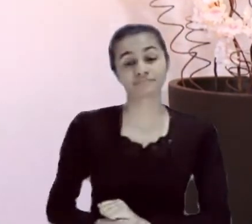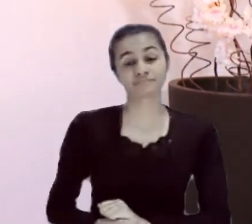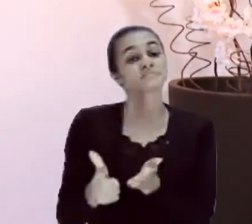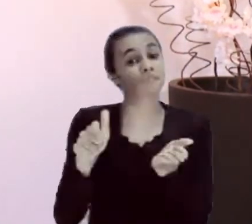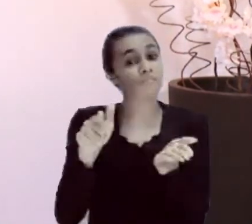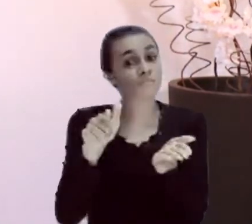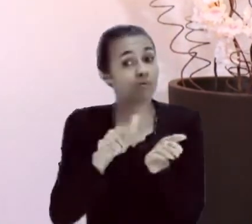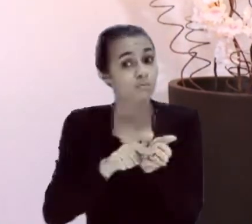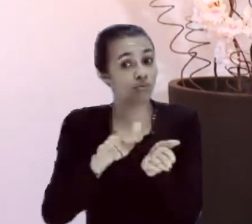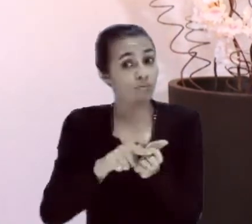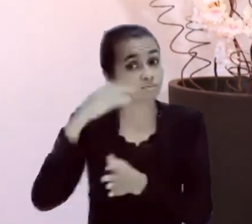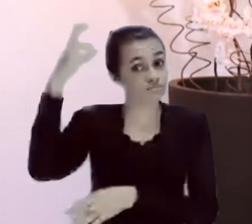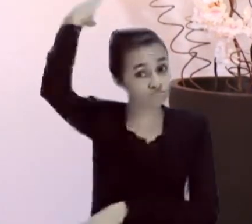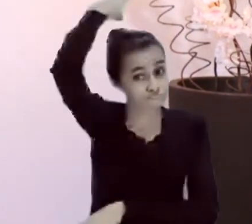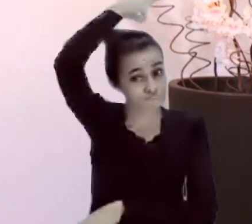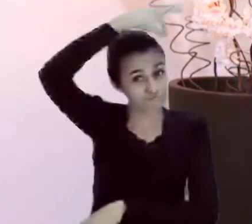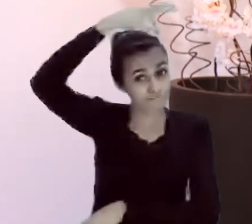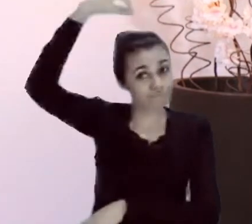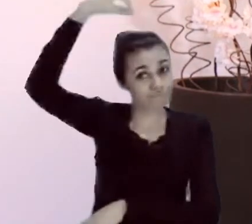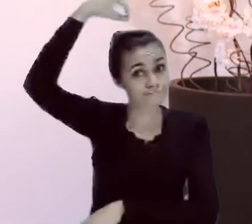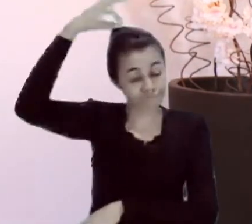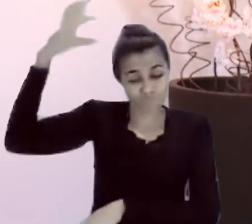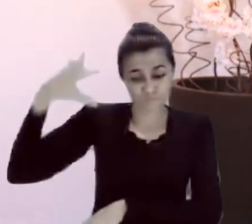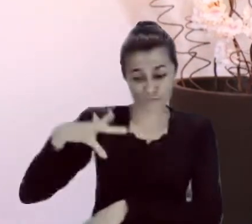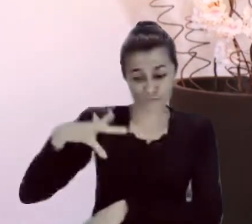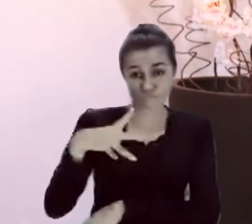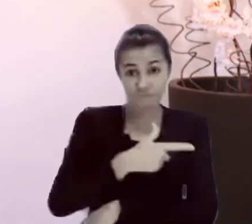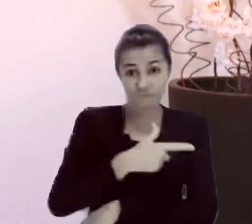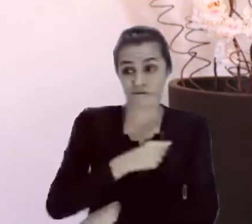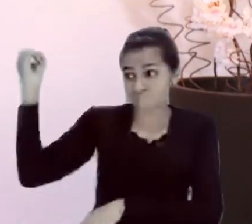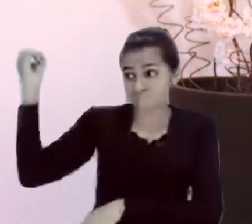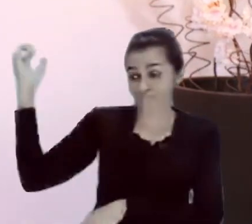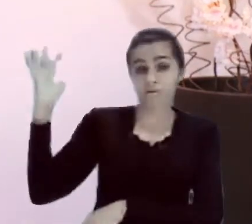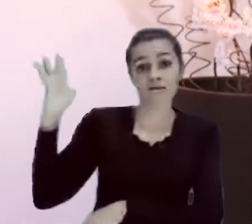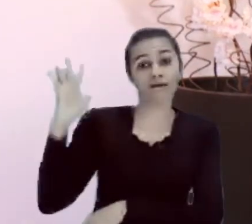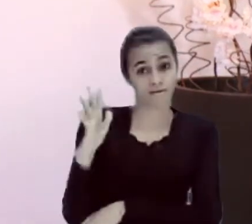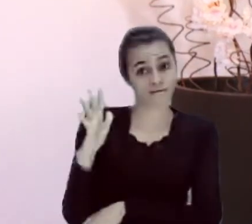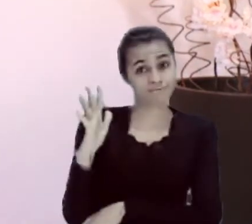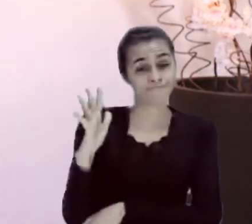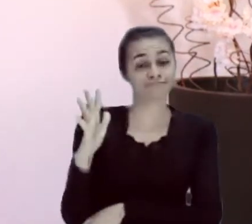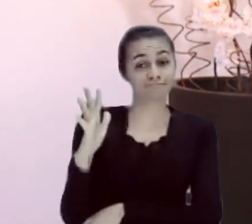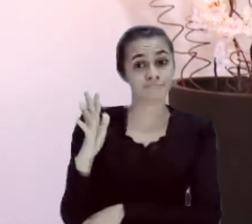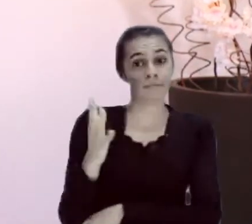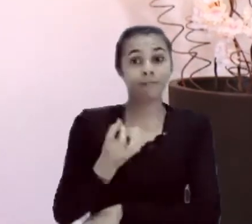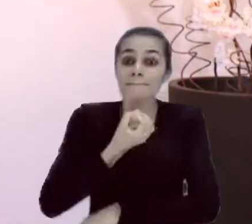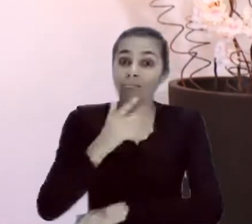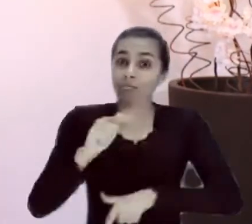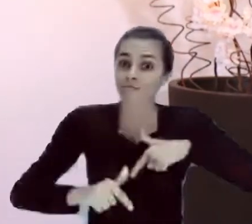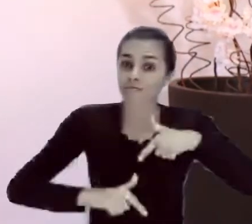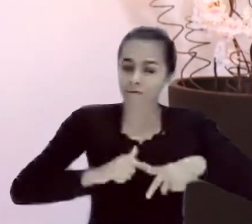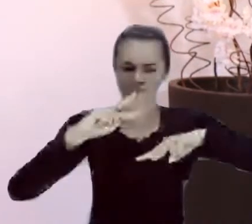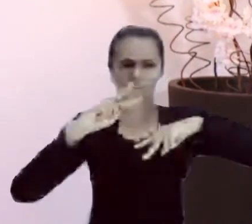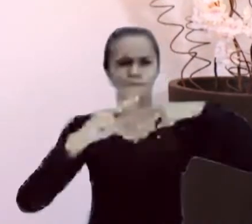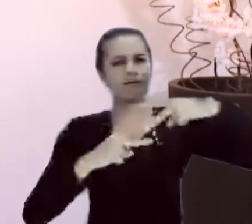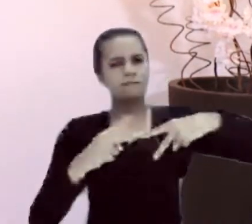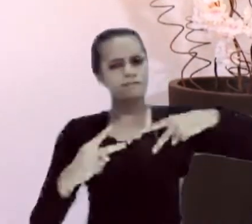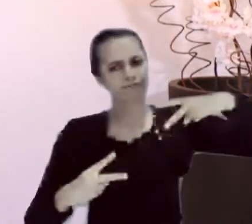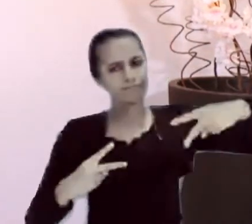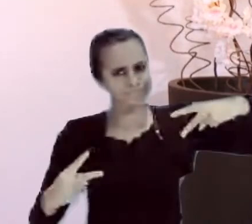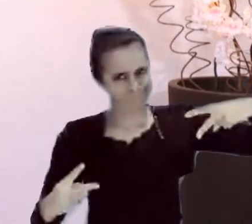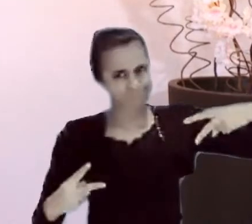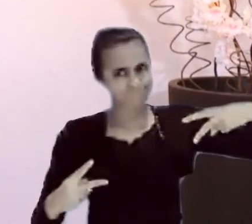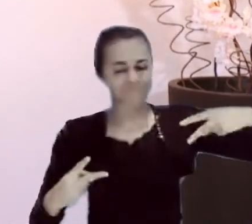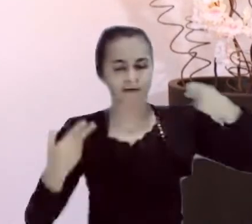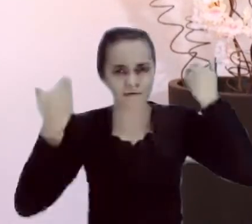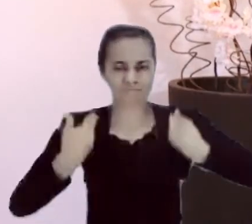pela graça, em seu código genético espiritual estão as boas obras. E se nós somos